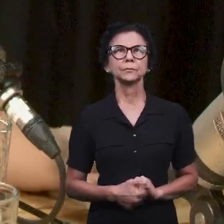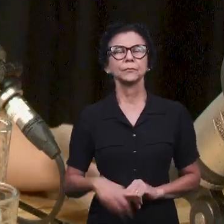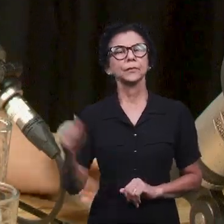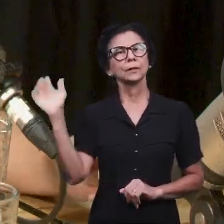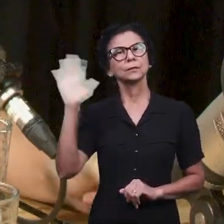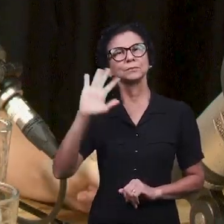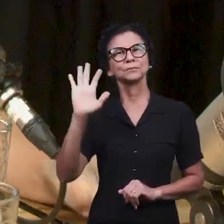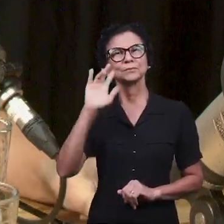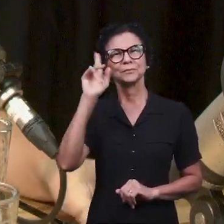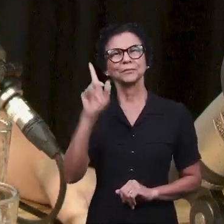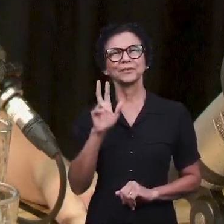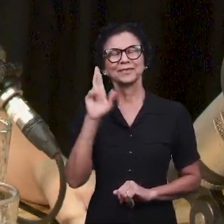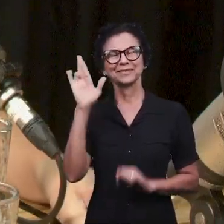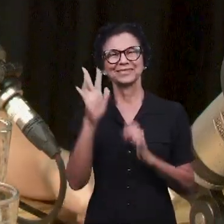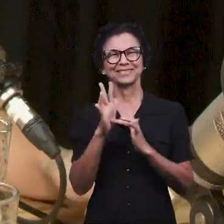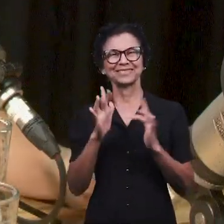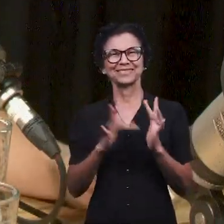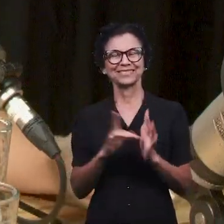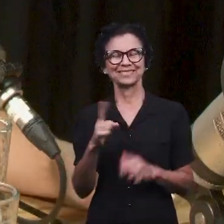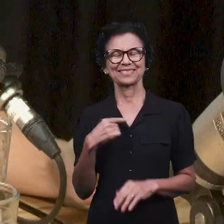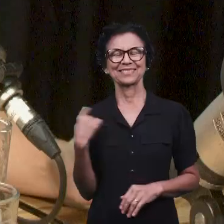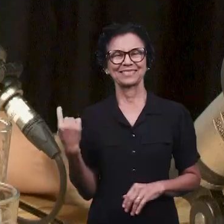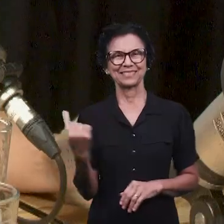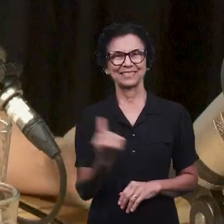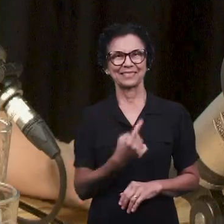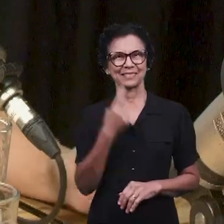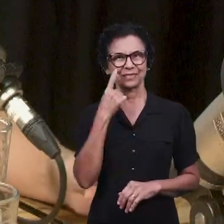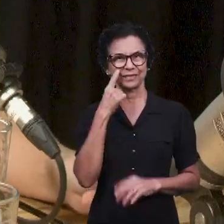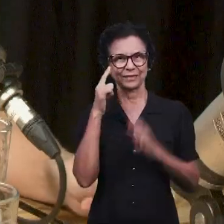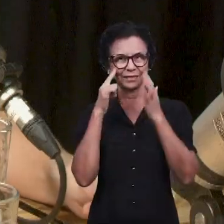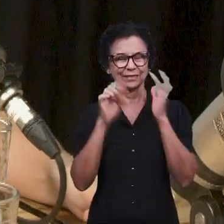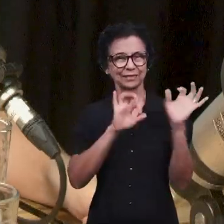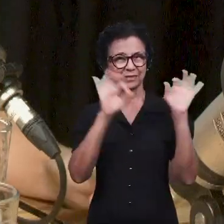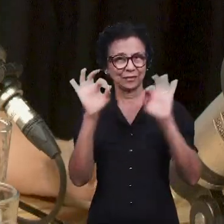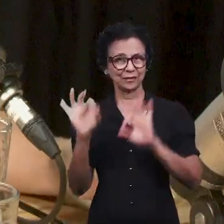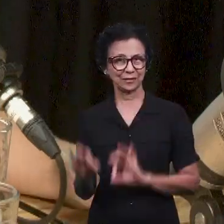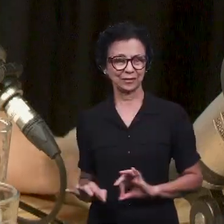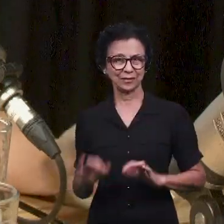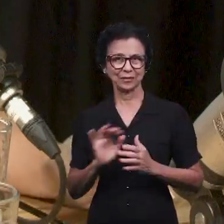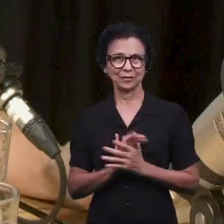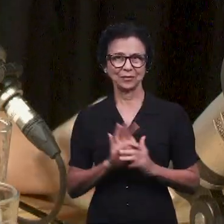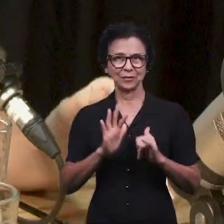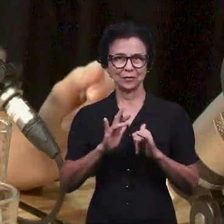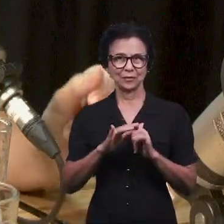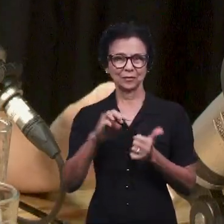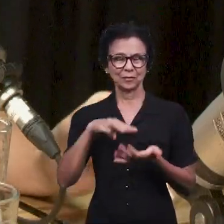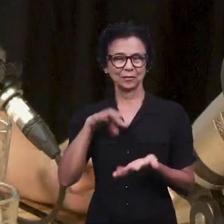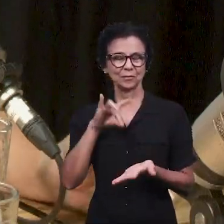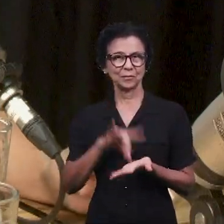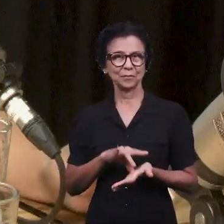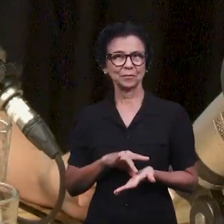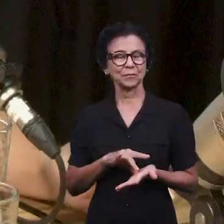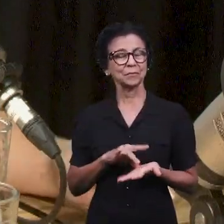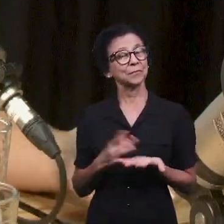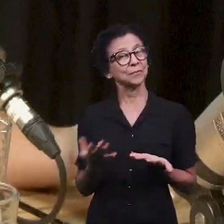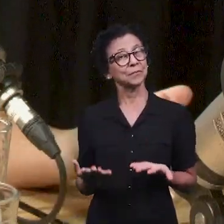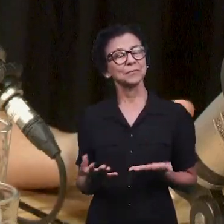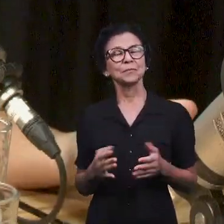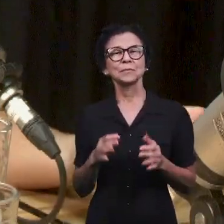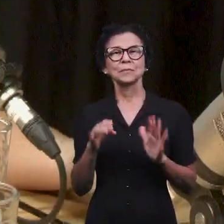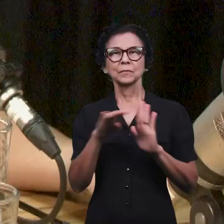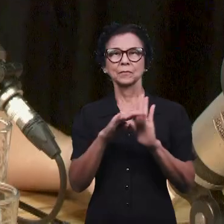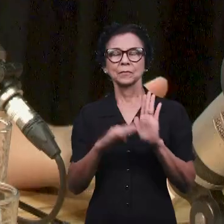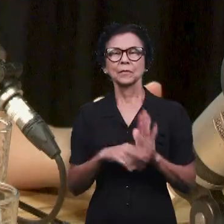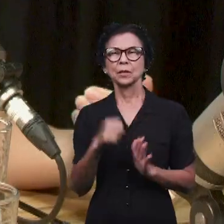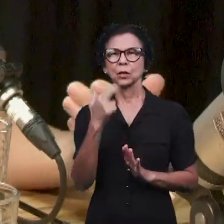Olá, a paz do Senhor Jesus a todos. Você está no canal da Igreja Cristã Maranata e este é o programa Nutrição e Saúde. A você